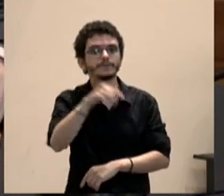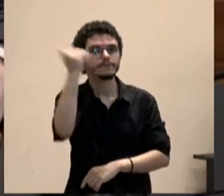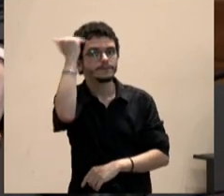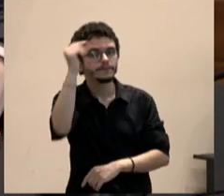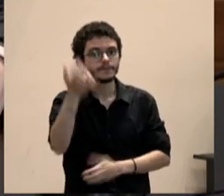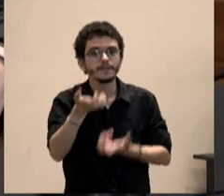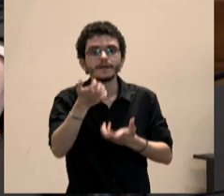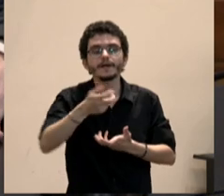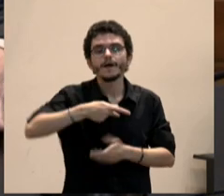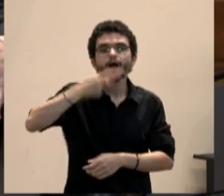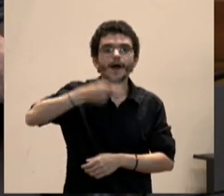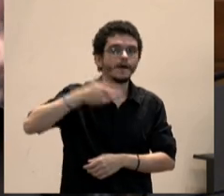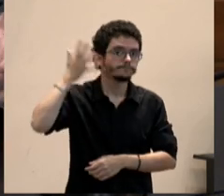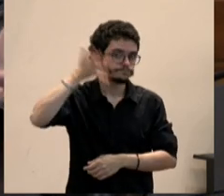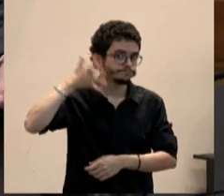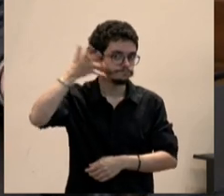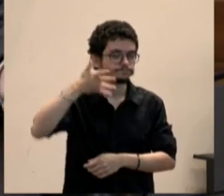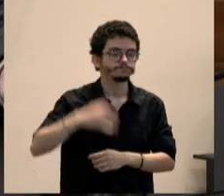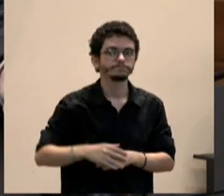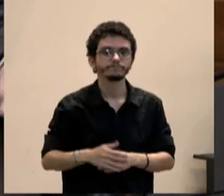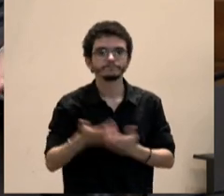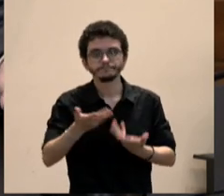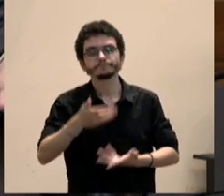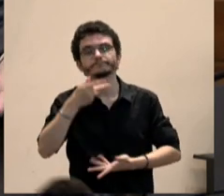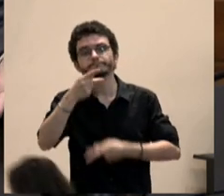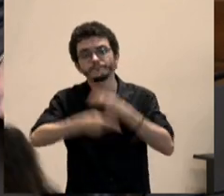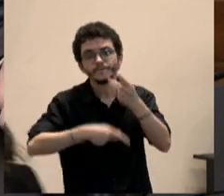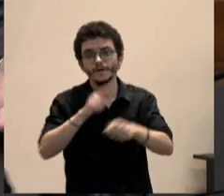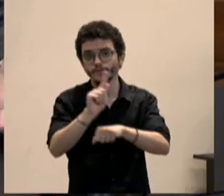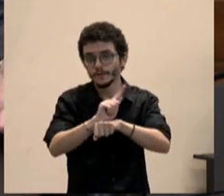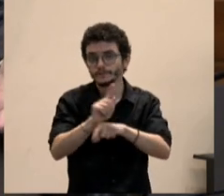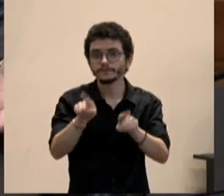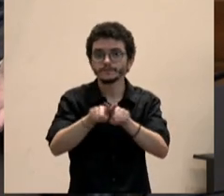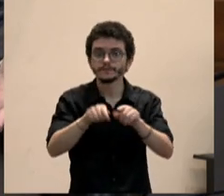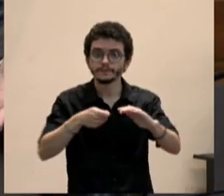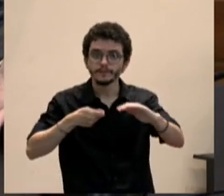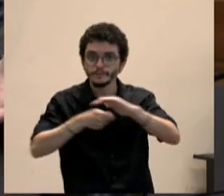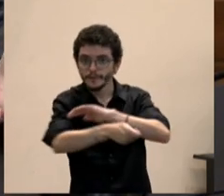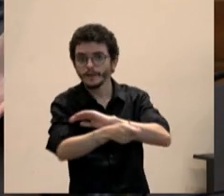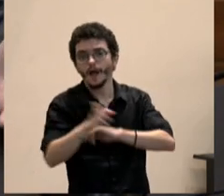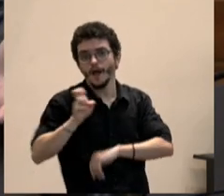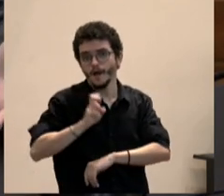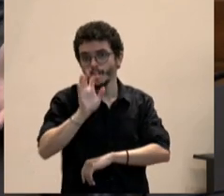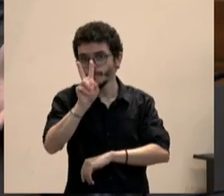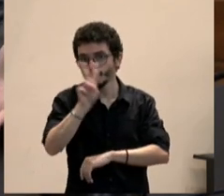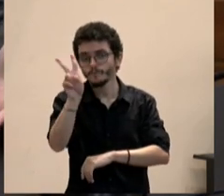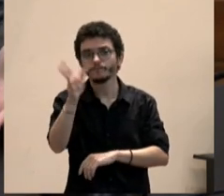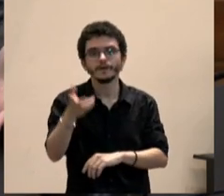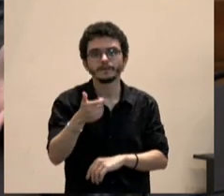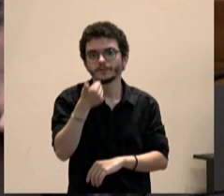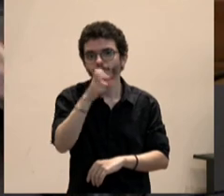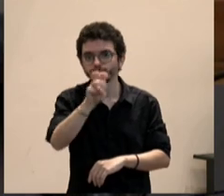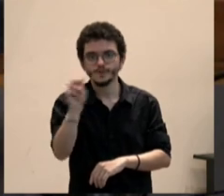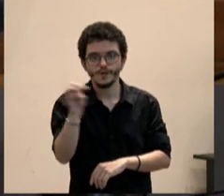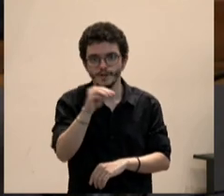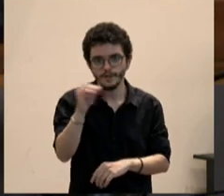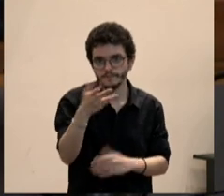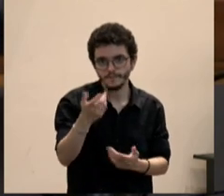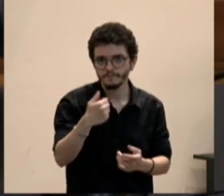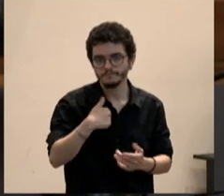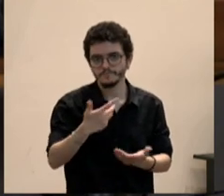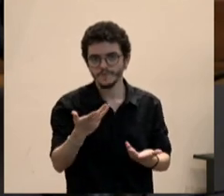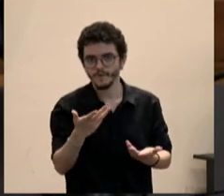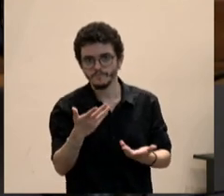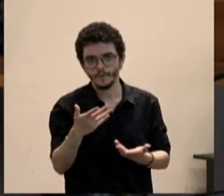quero fazer a minha fala. Bom, falar de gestão, de financiamento e de valorização, em 15 minutos, eu vou